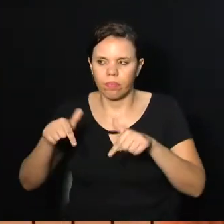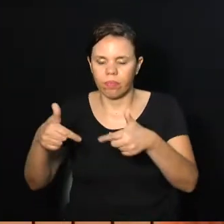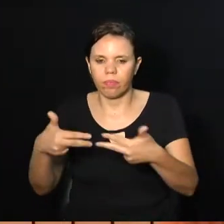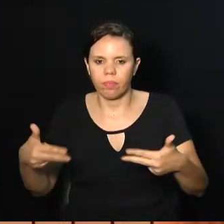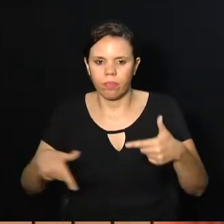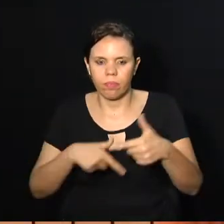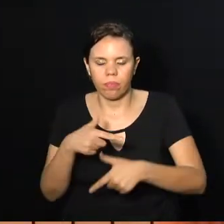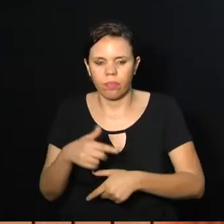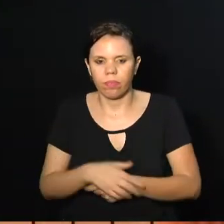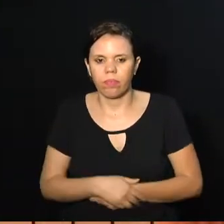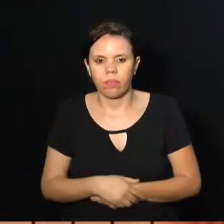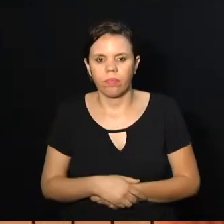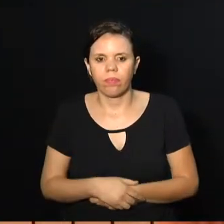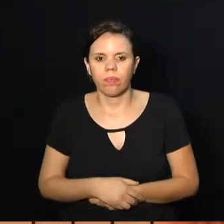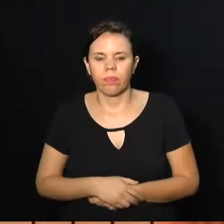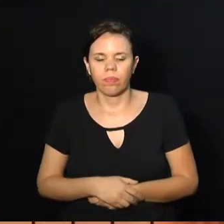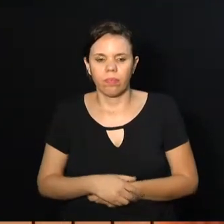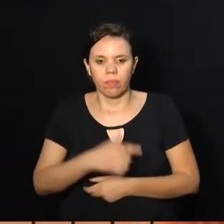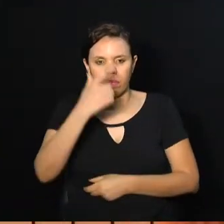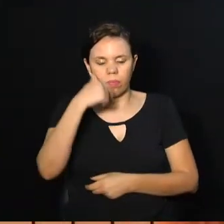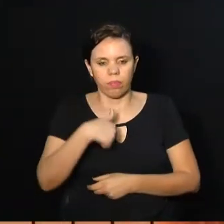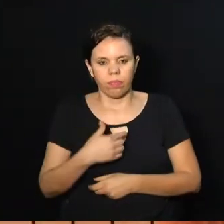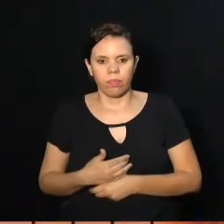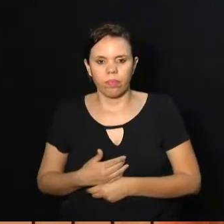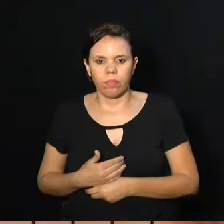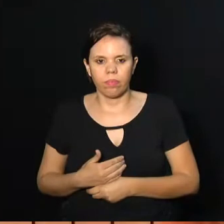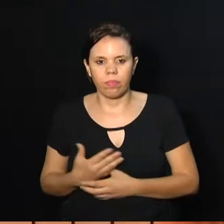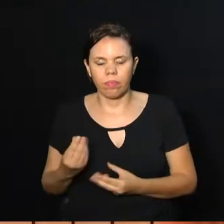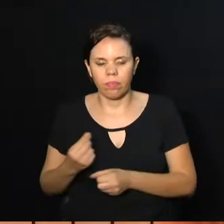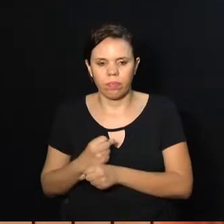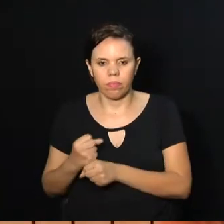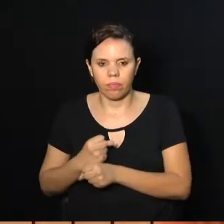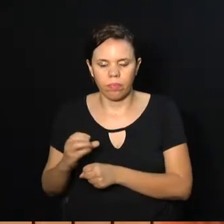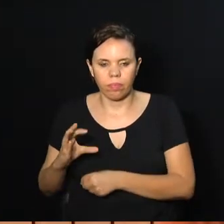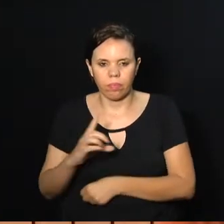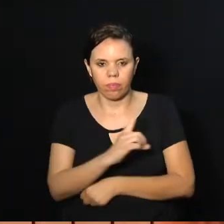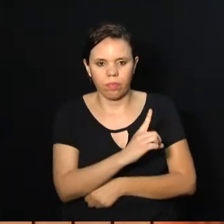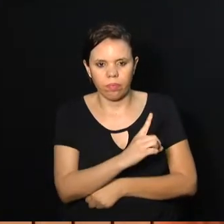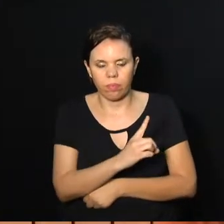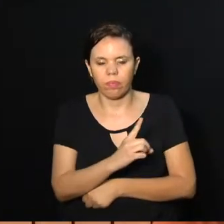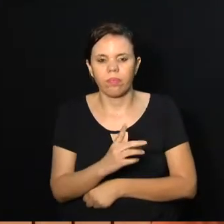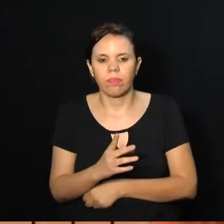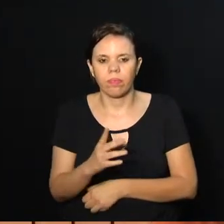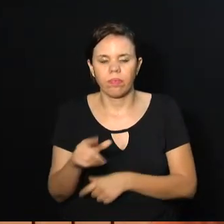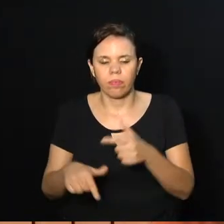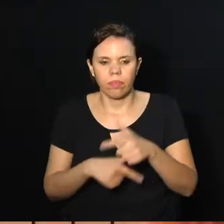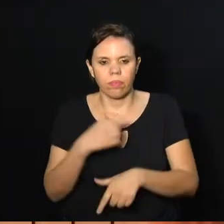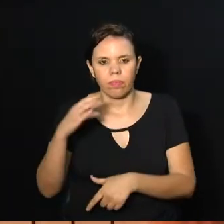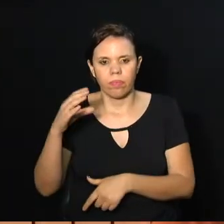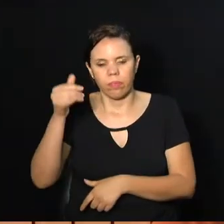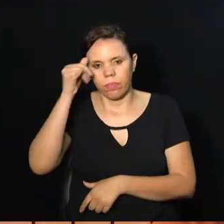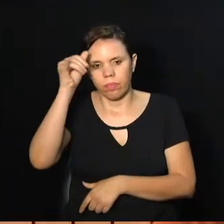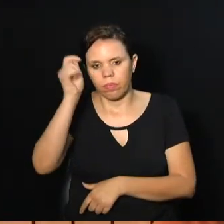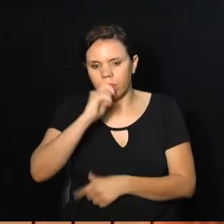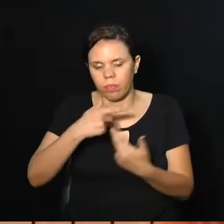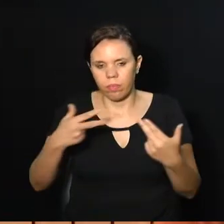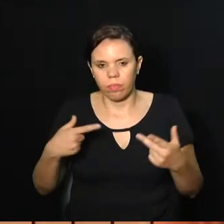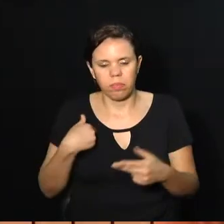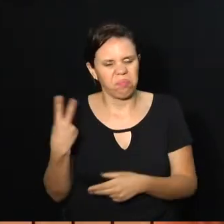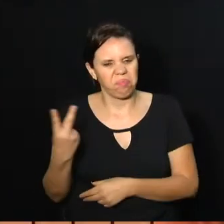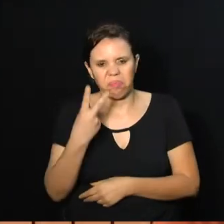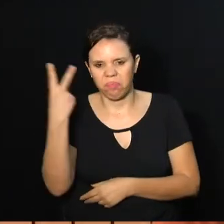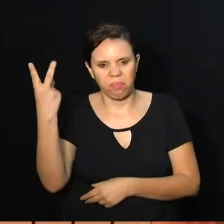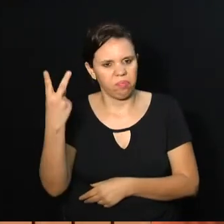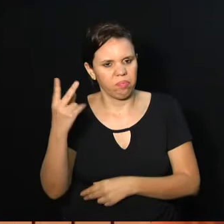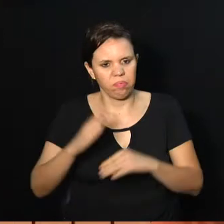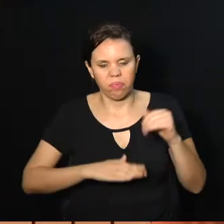campo de trabalho. Eu, durante muitos anos como coordenador de prevenção às drogas, não valorizava o